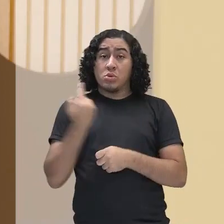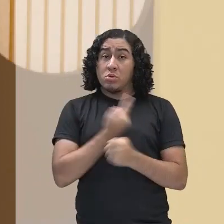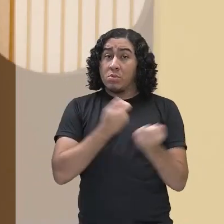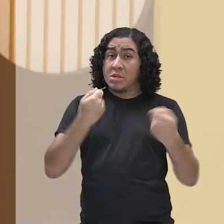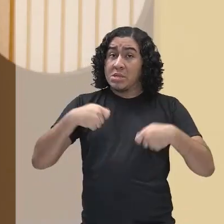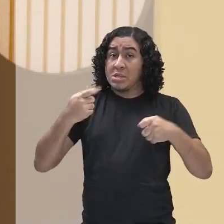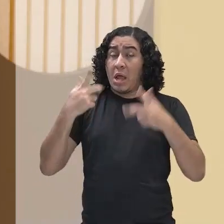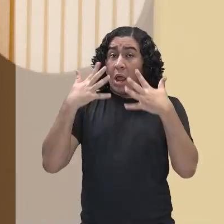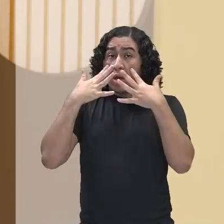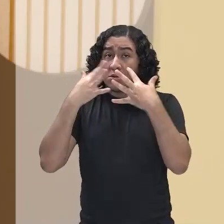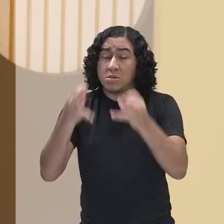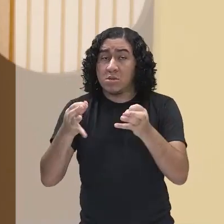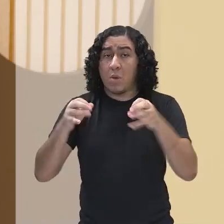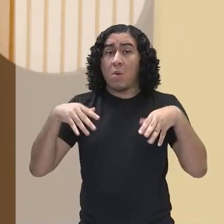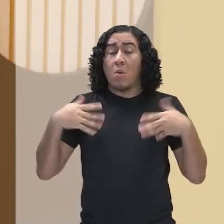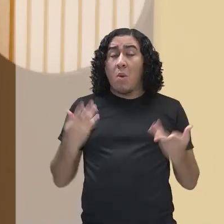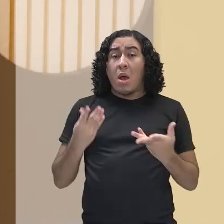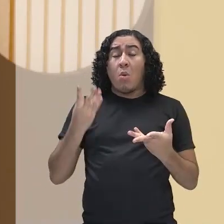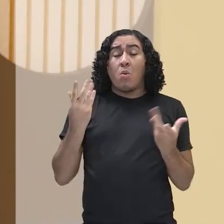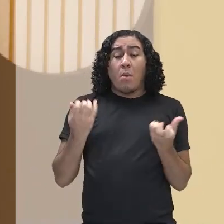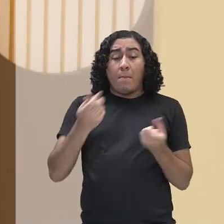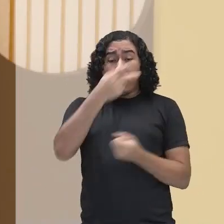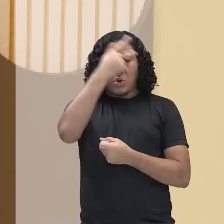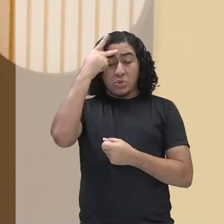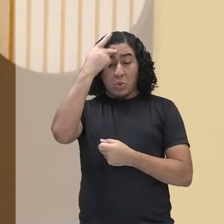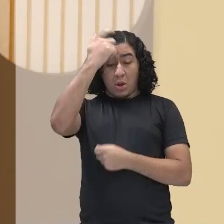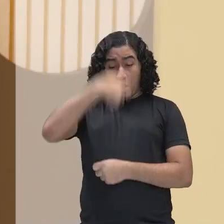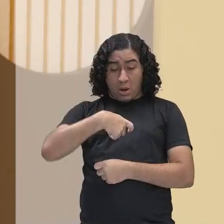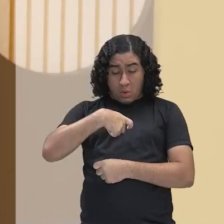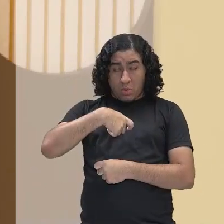nos indagar, né? Quais as contribuições eu estou